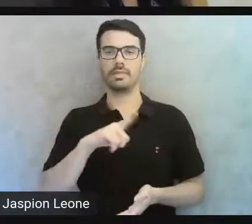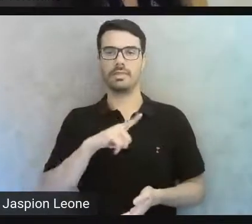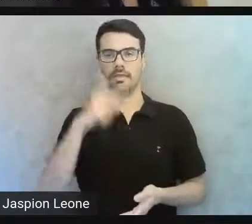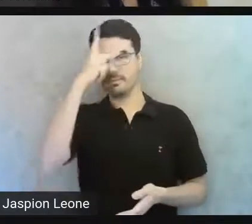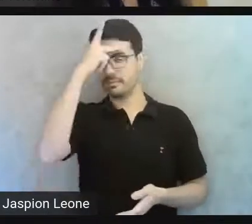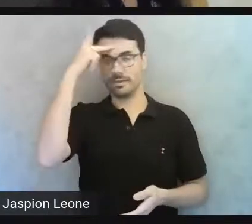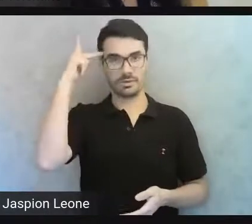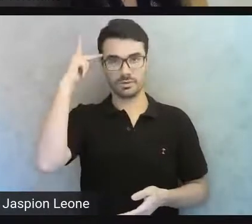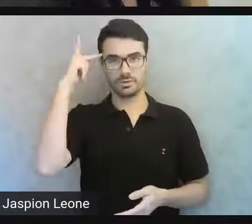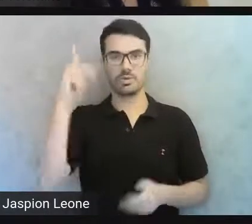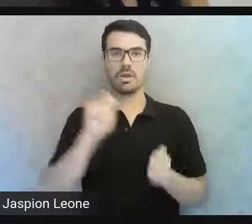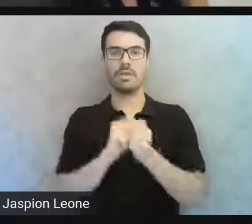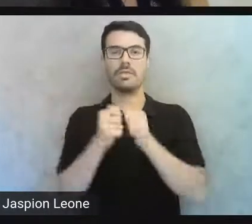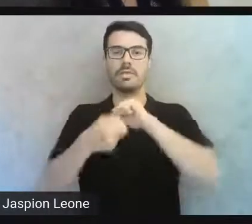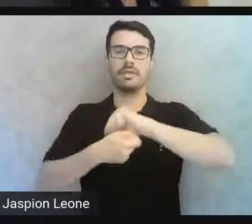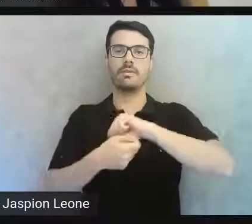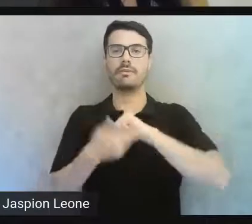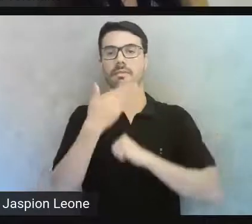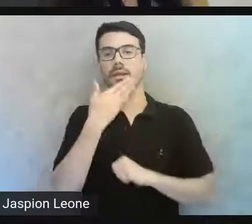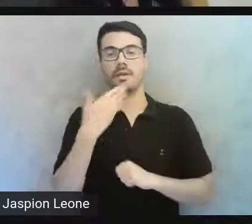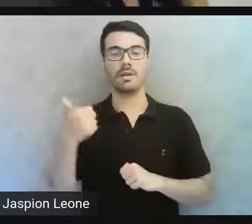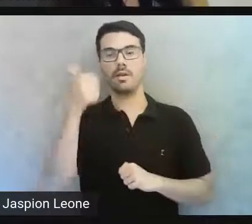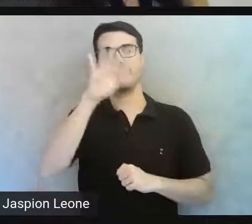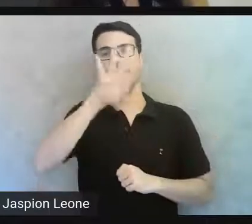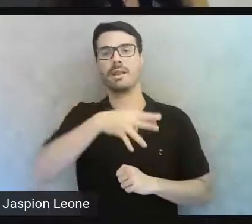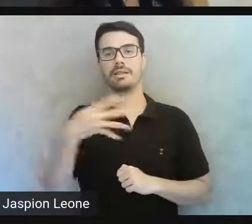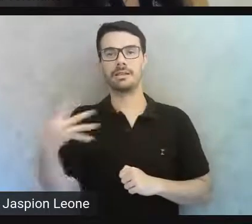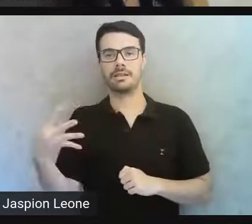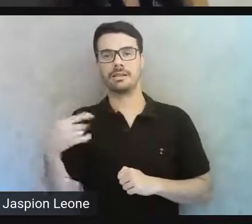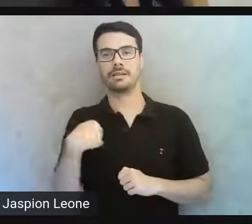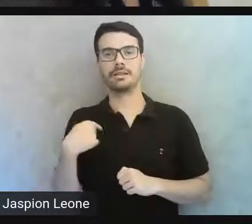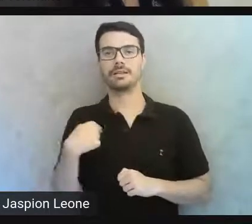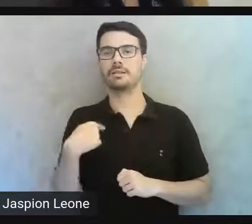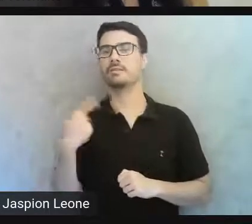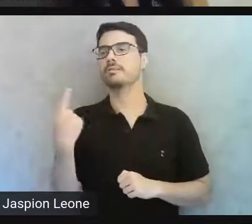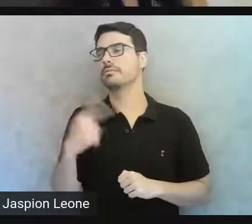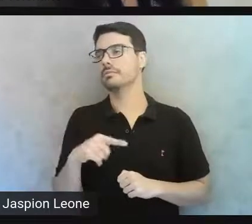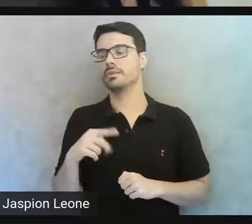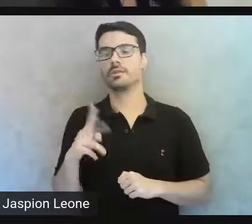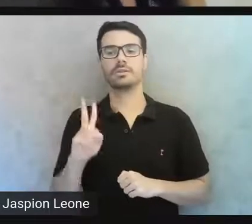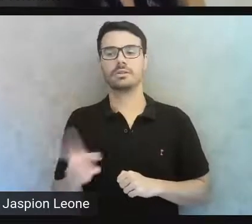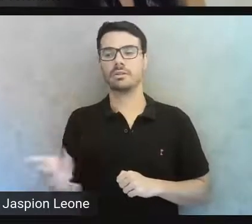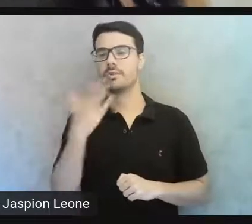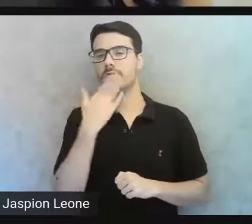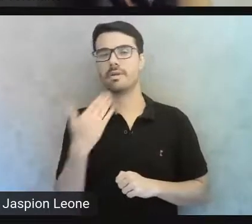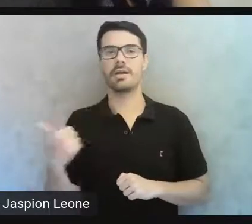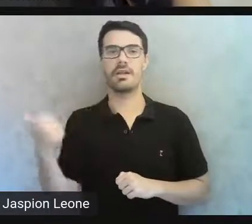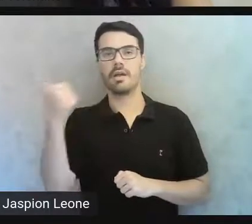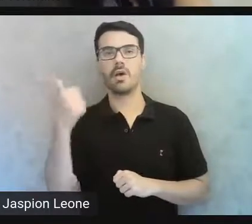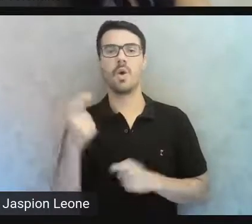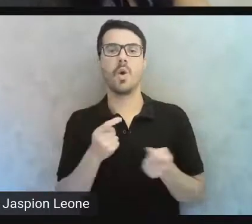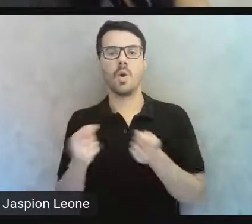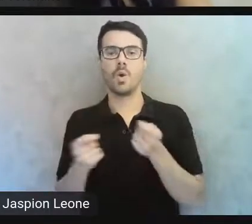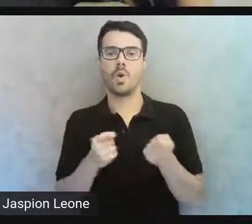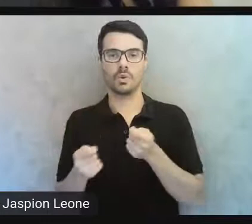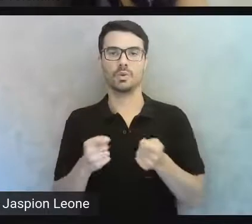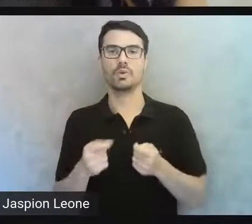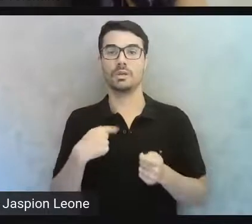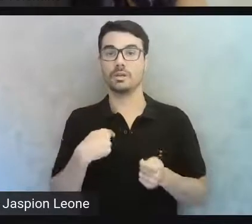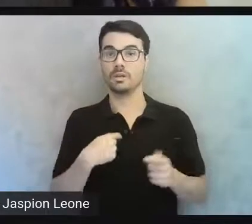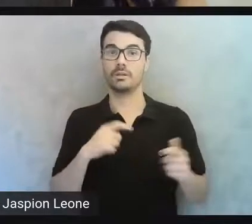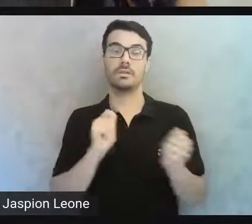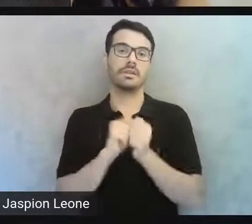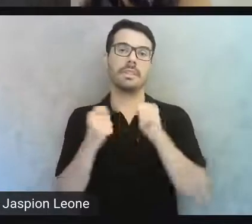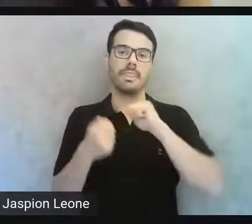que vão se adaptar melhor com o uso de planilhas, aí eu sou uma delas. Eu, quando comecei a fazer controle de gastos, eu me adaptei muito melhor com o uso